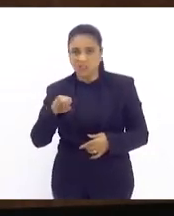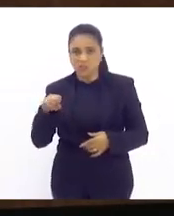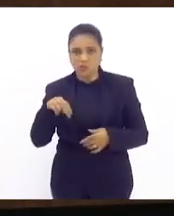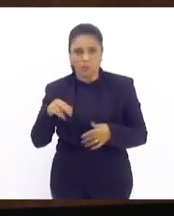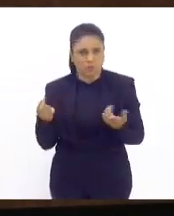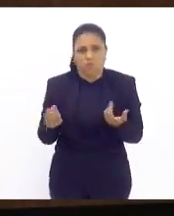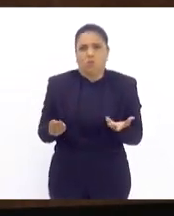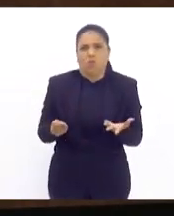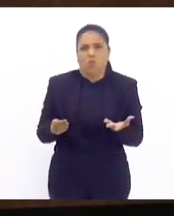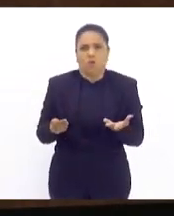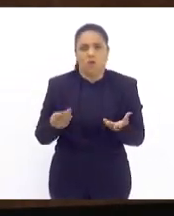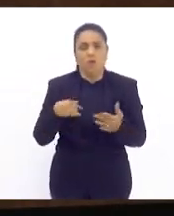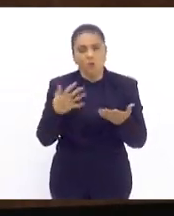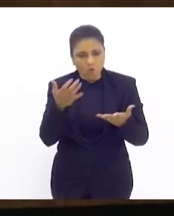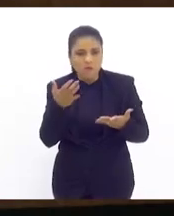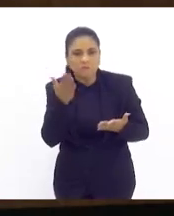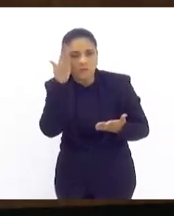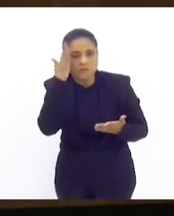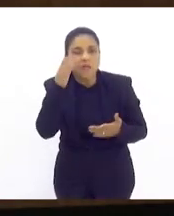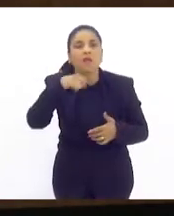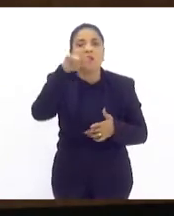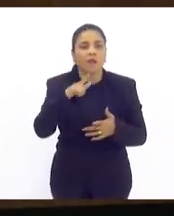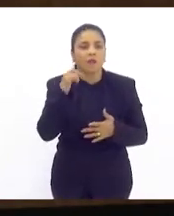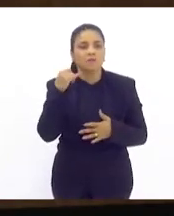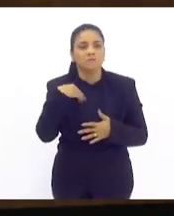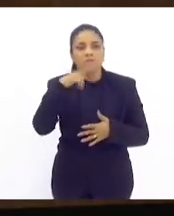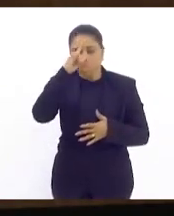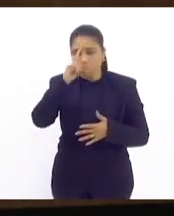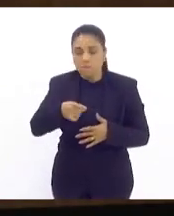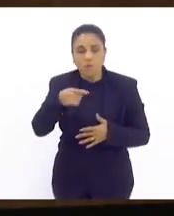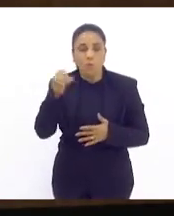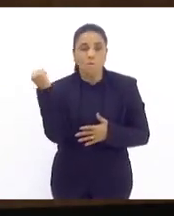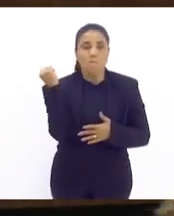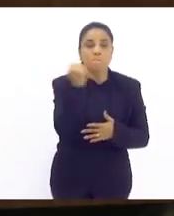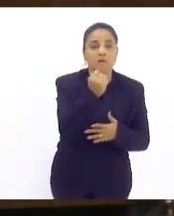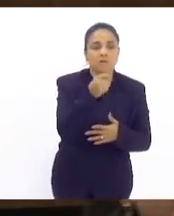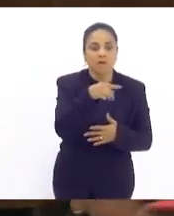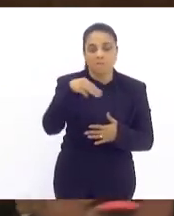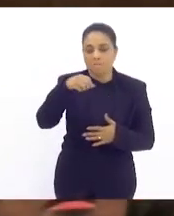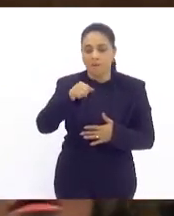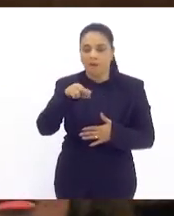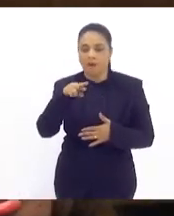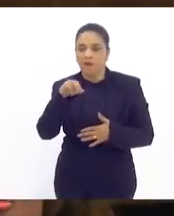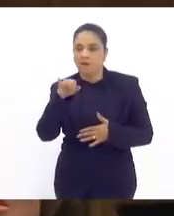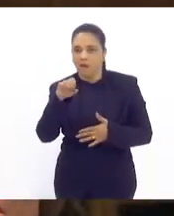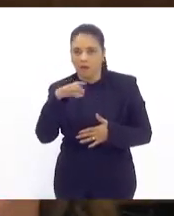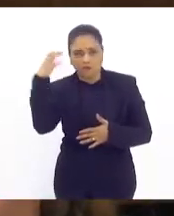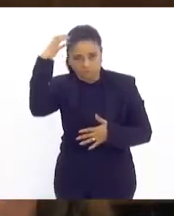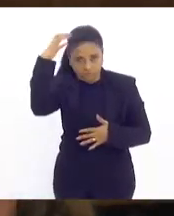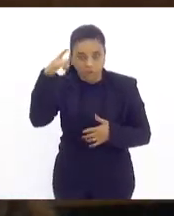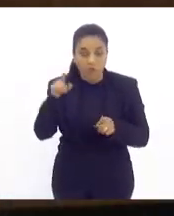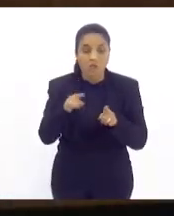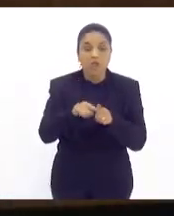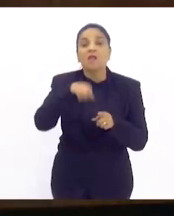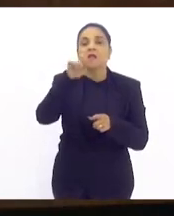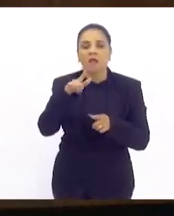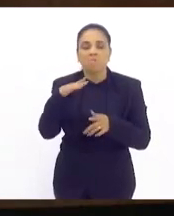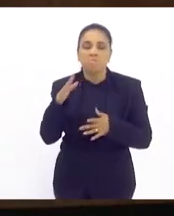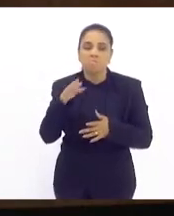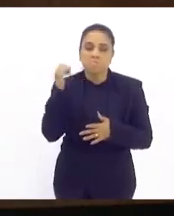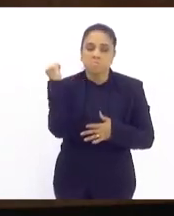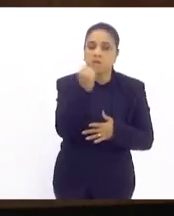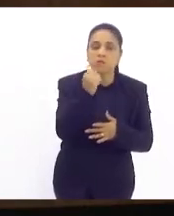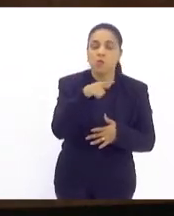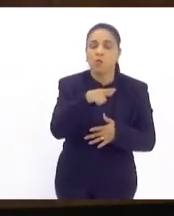eu quero saber quem mandou matar a Mariele assim como eu quero saber quem mandou matar o bolsonaro e não quem efetuou a facada o tiro então por favor